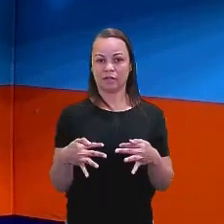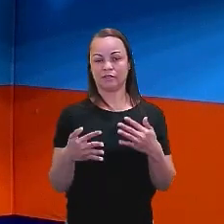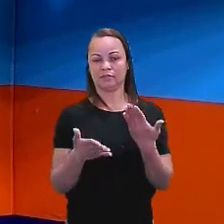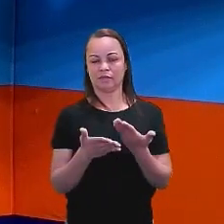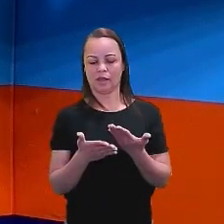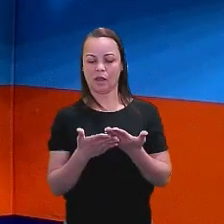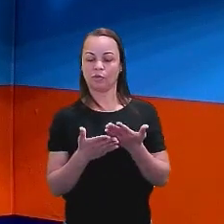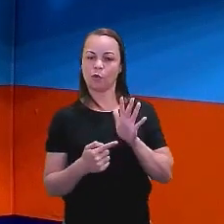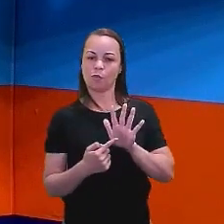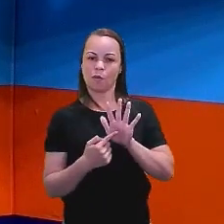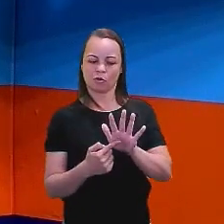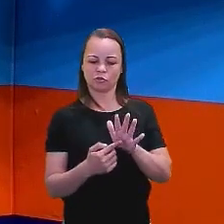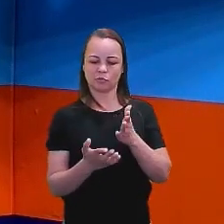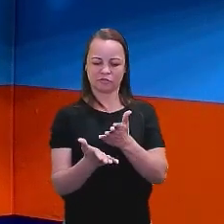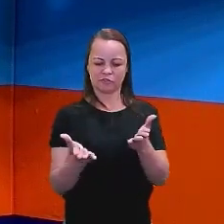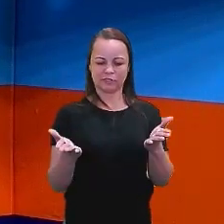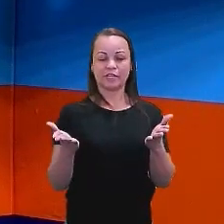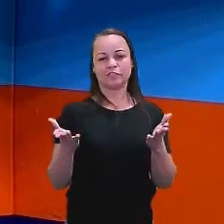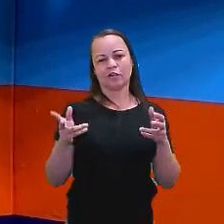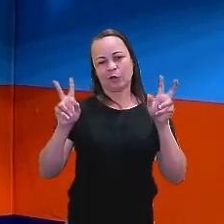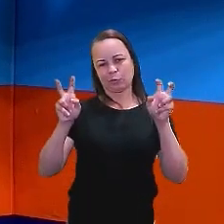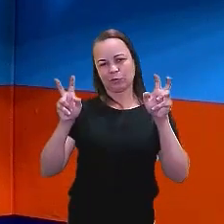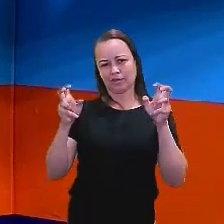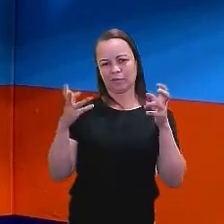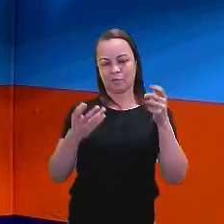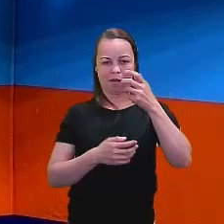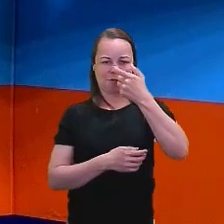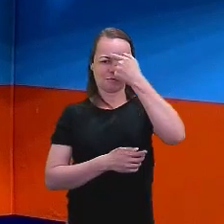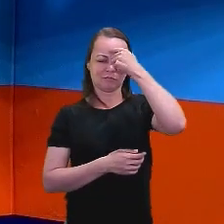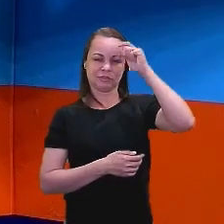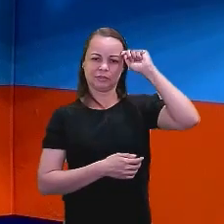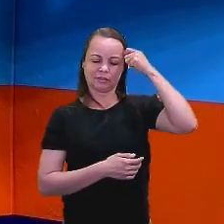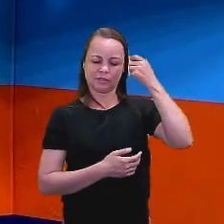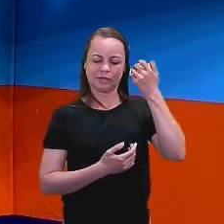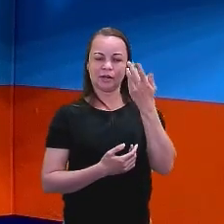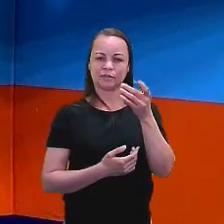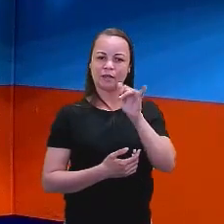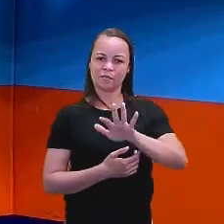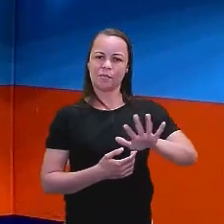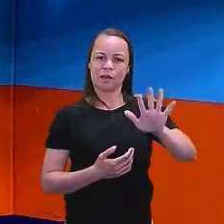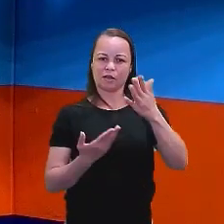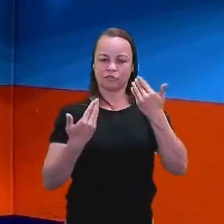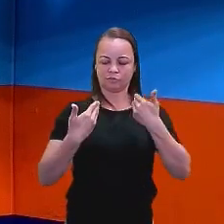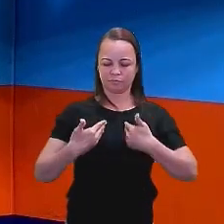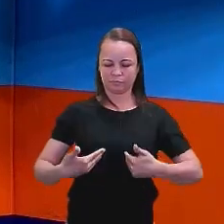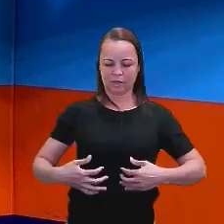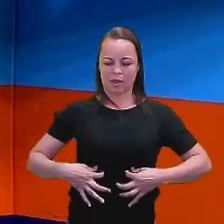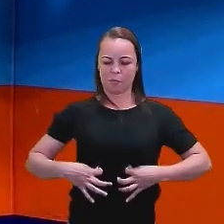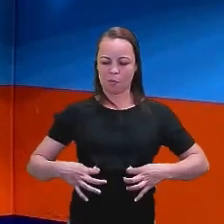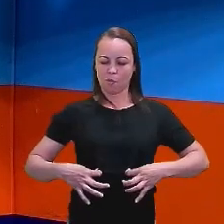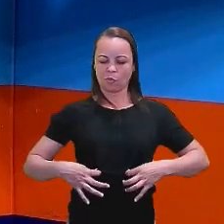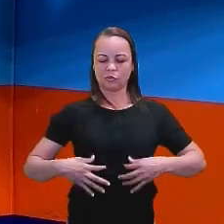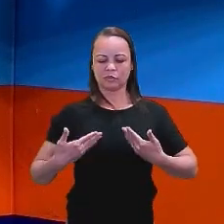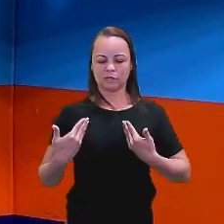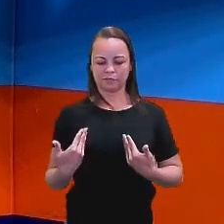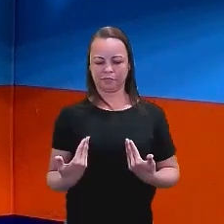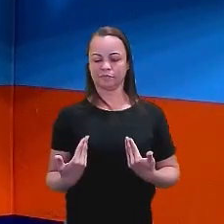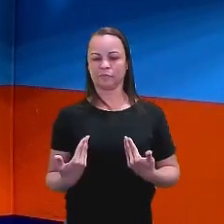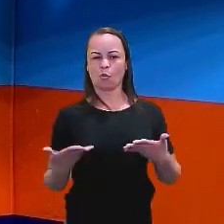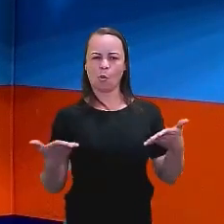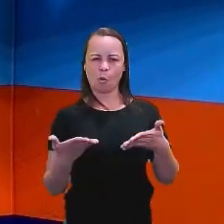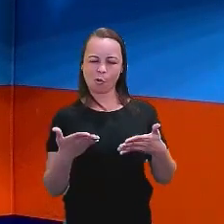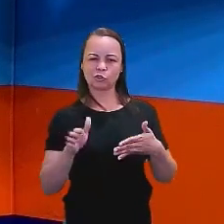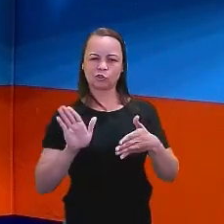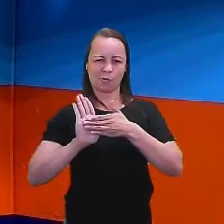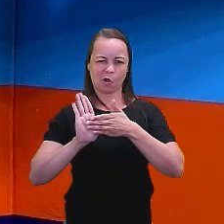para vocês aqui, já que o tema é consciência negra, essa imagem hoje, como vocês podem observar, eu não vim com a blusa do